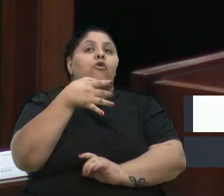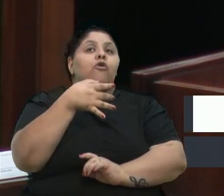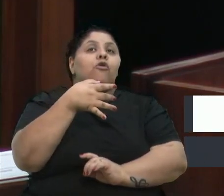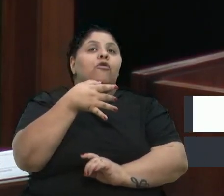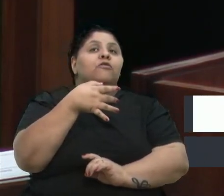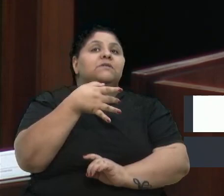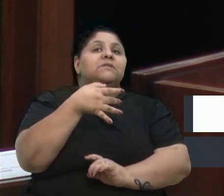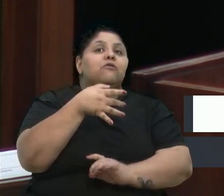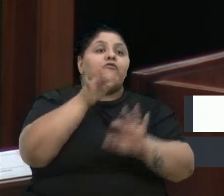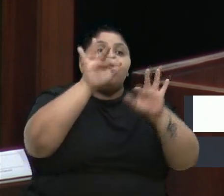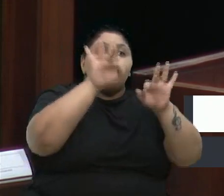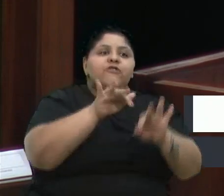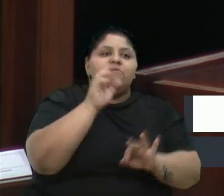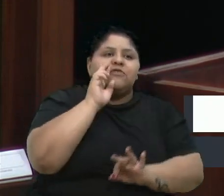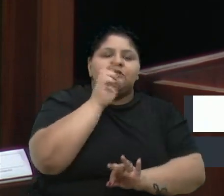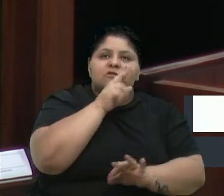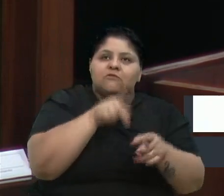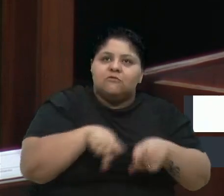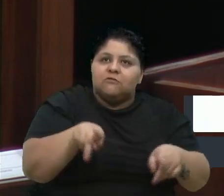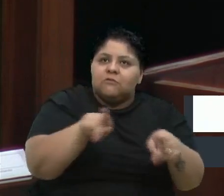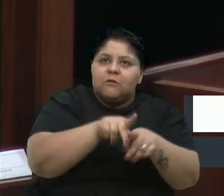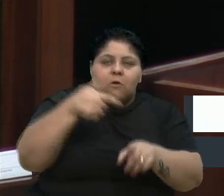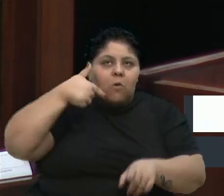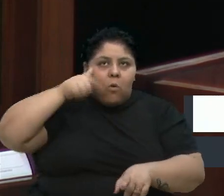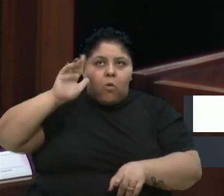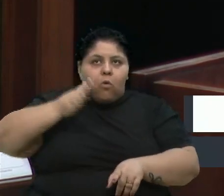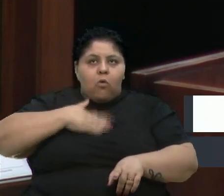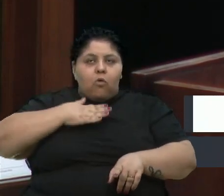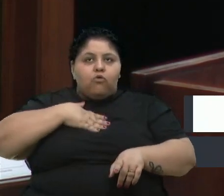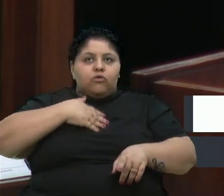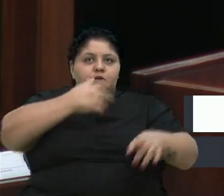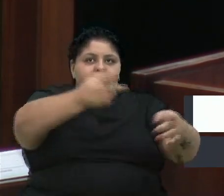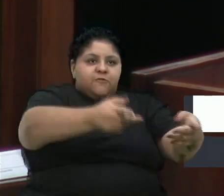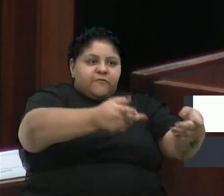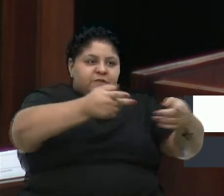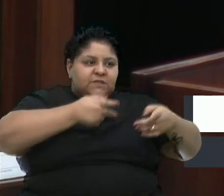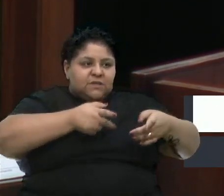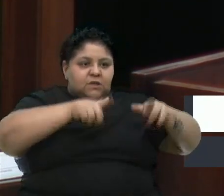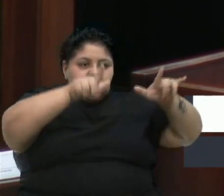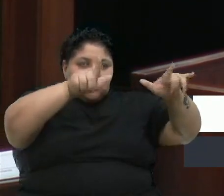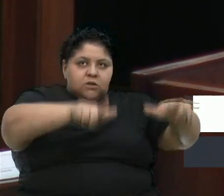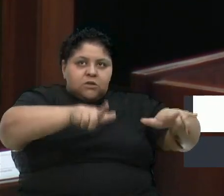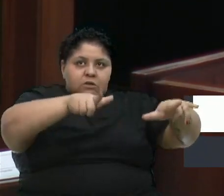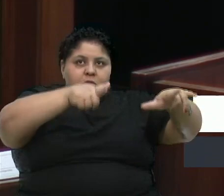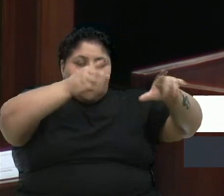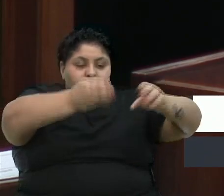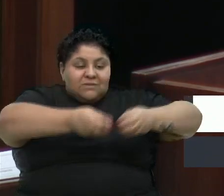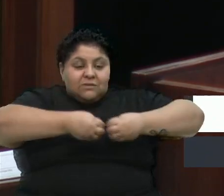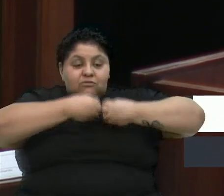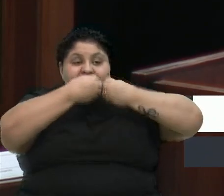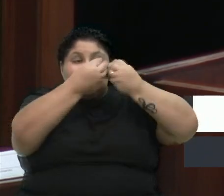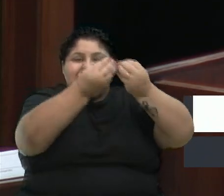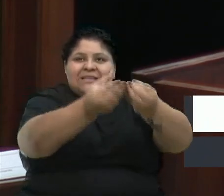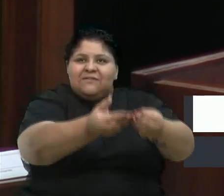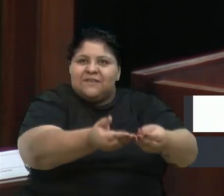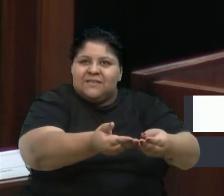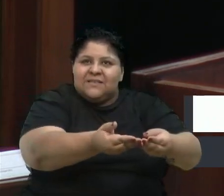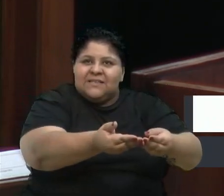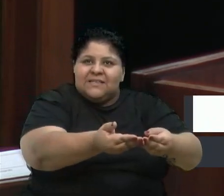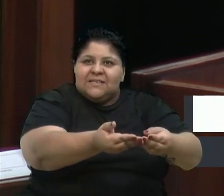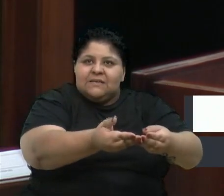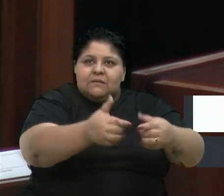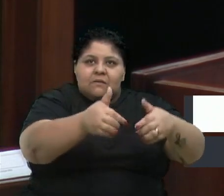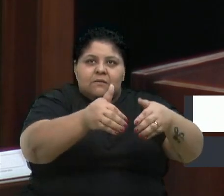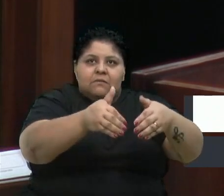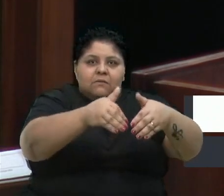restaurante popular. Ontem eu tive visitando o espaço onde são servidas as